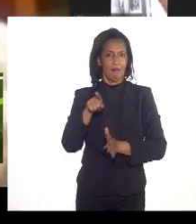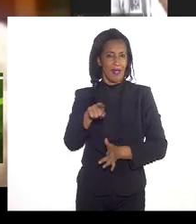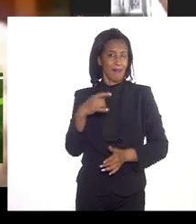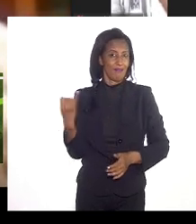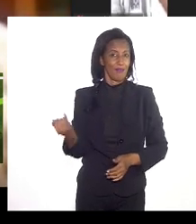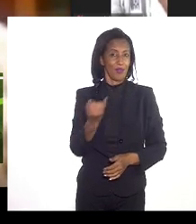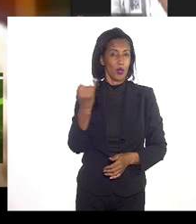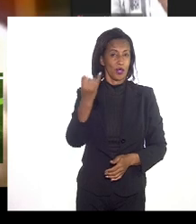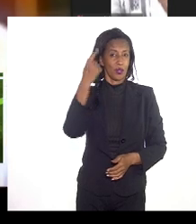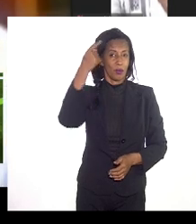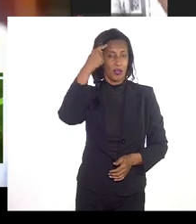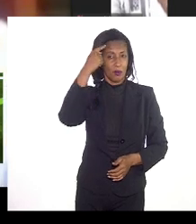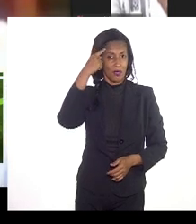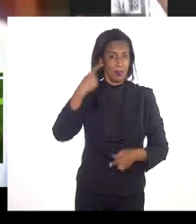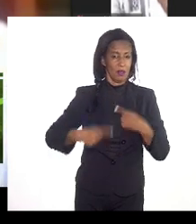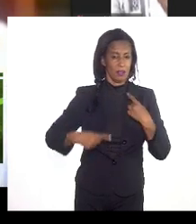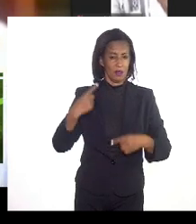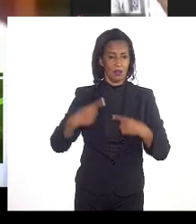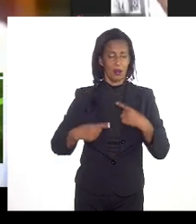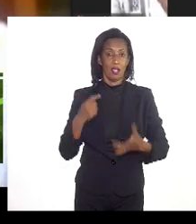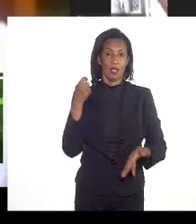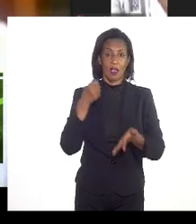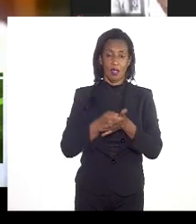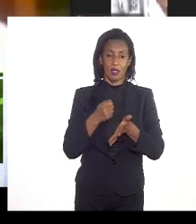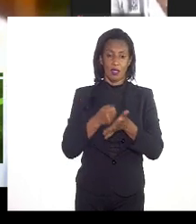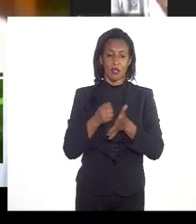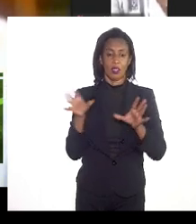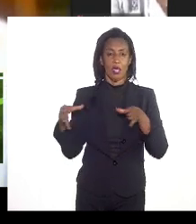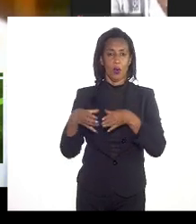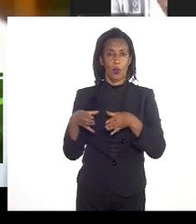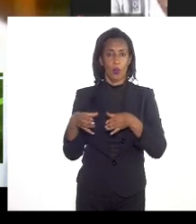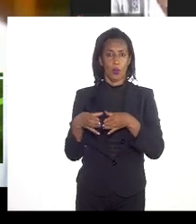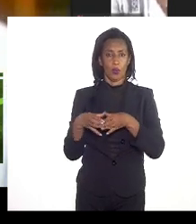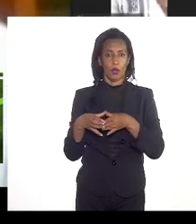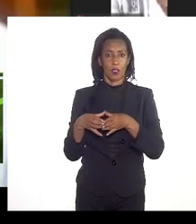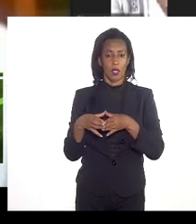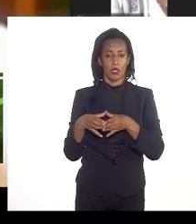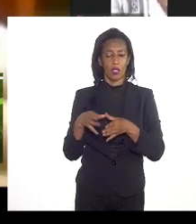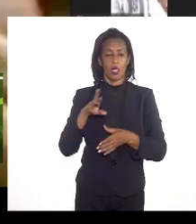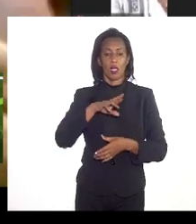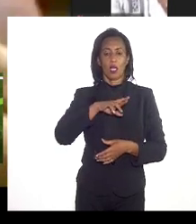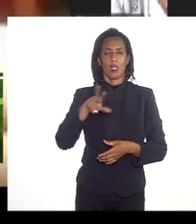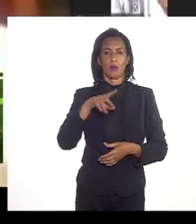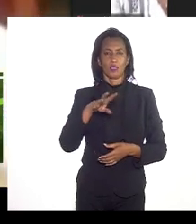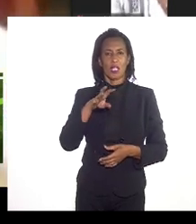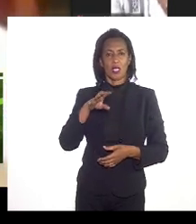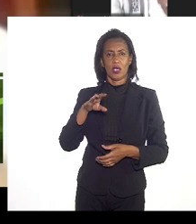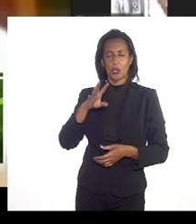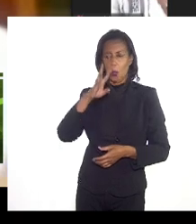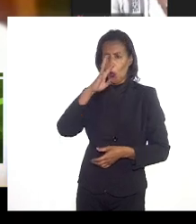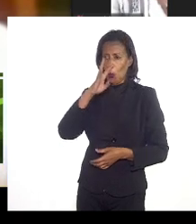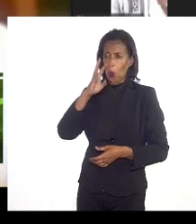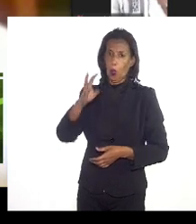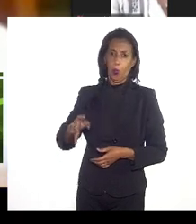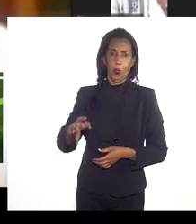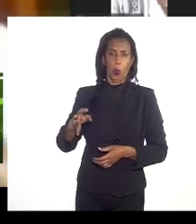imprescindível para a gente pensar essa discussão e garantir que as comunidades não sejam subjugadas ou muitas